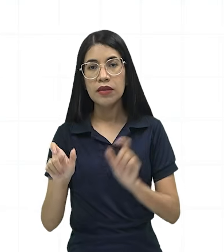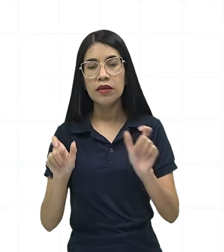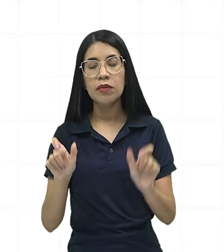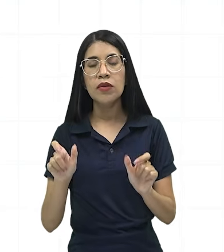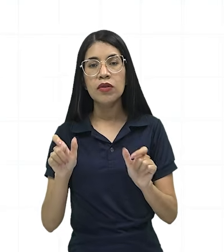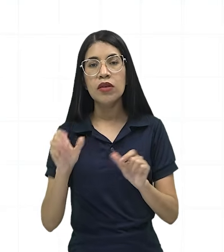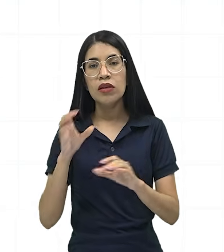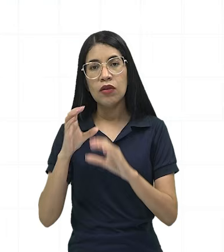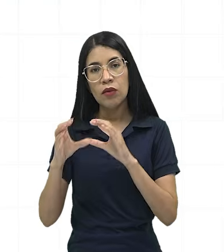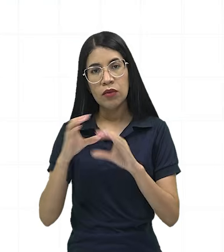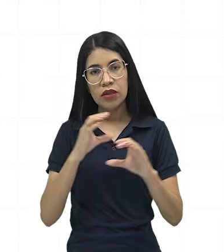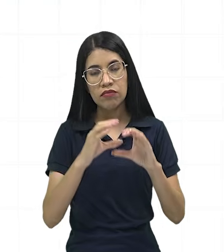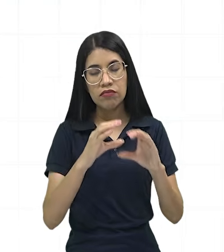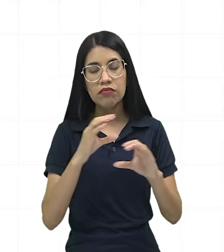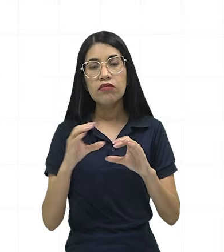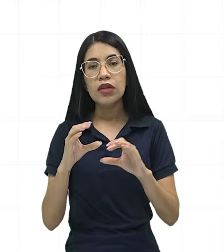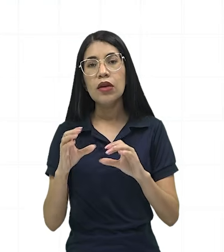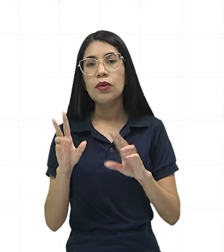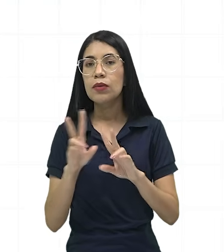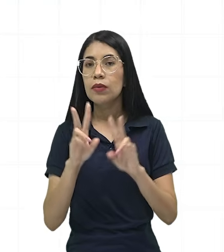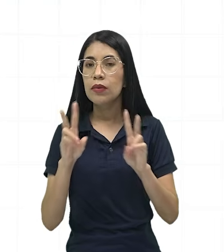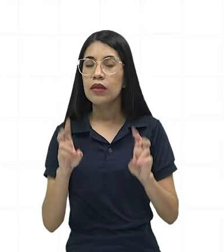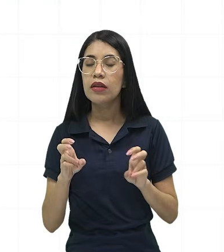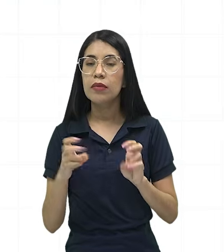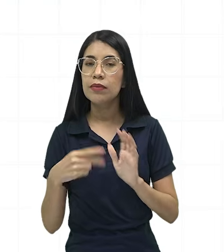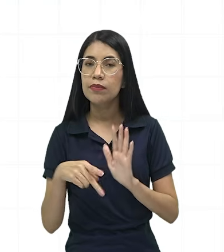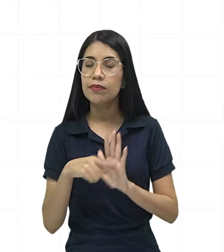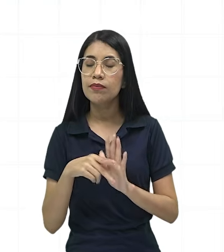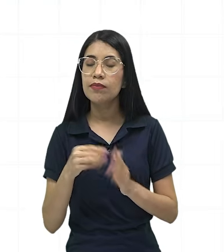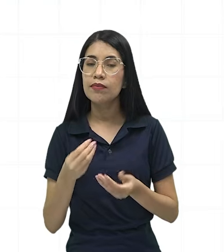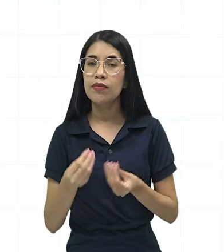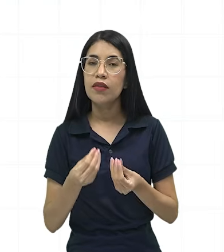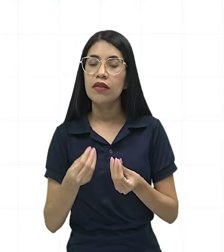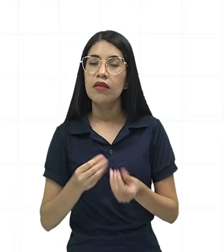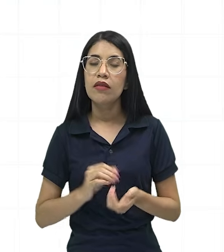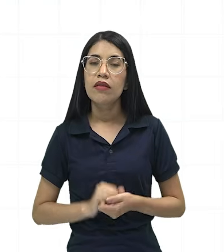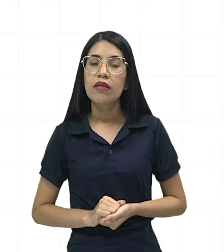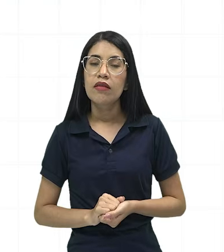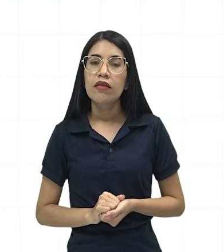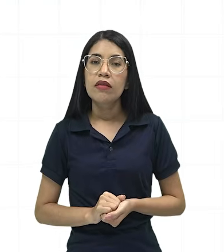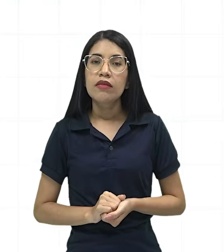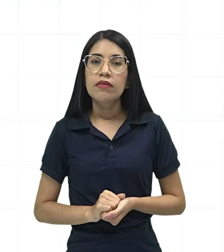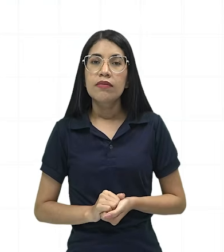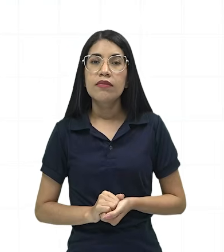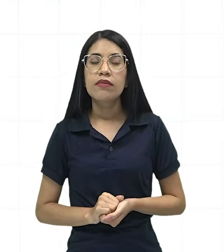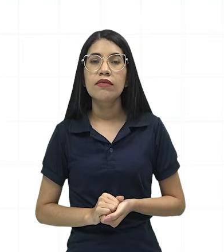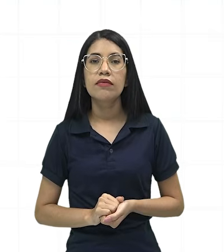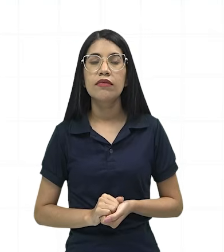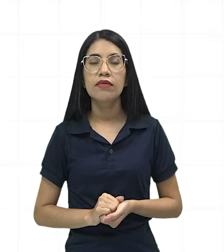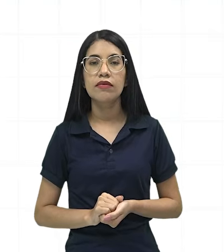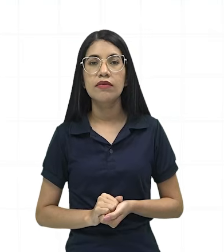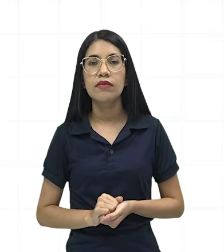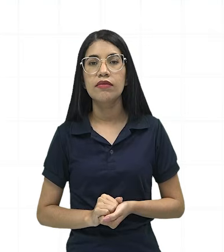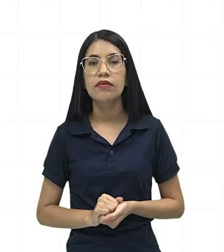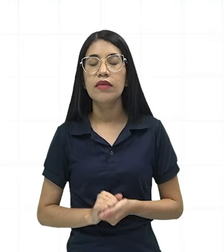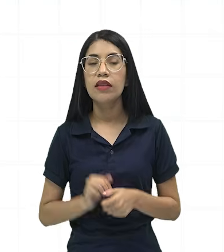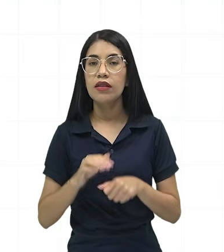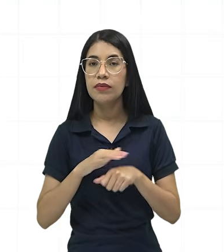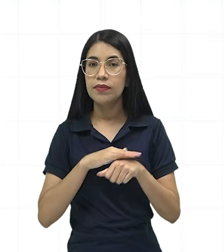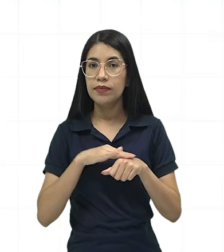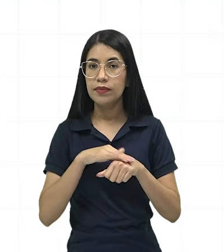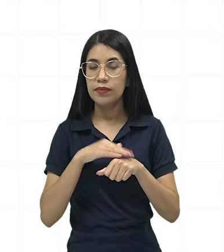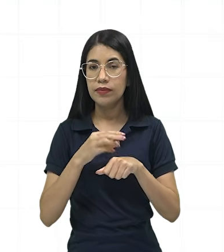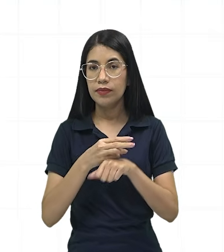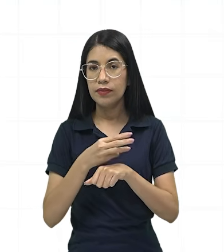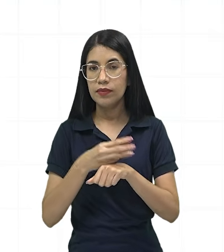estão se comunicando sobre alguma coisa, sobre algum assunto, certo? Então, a conversa no WhatsApp,